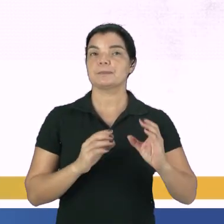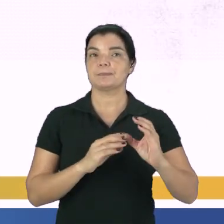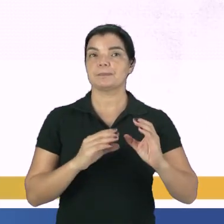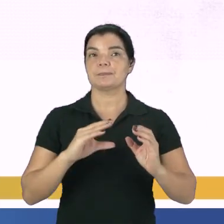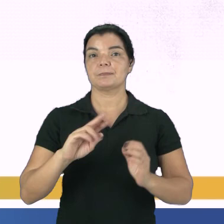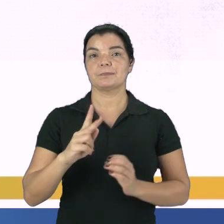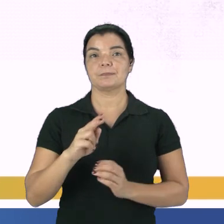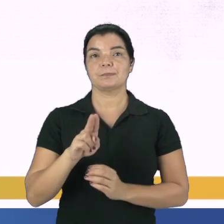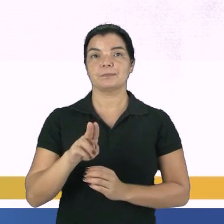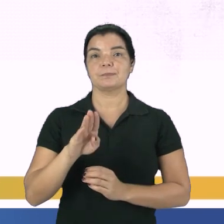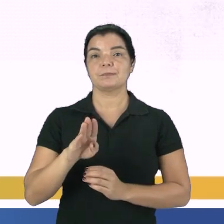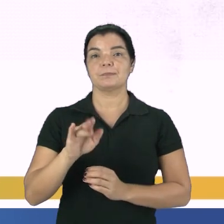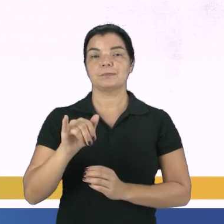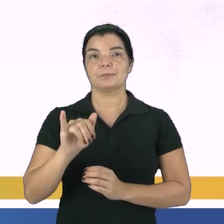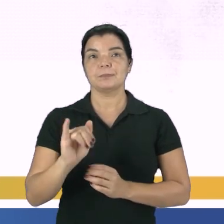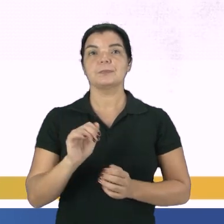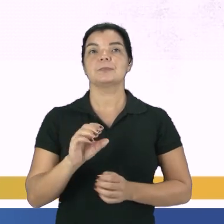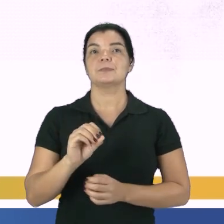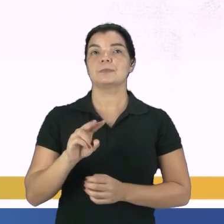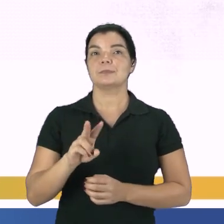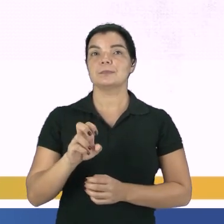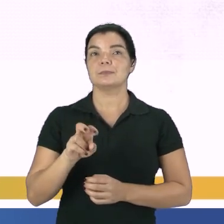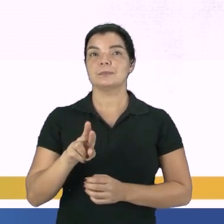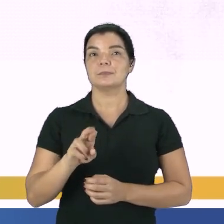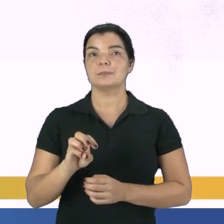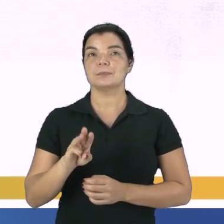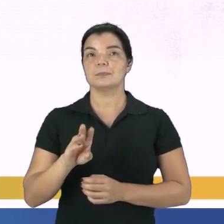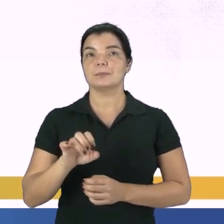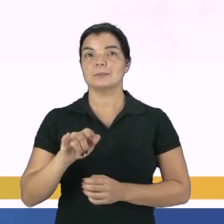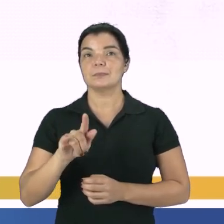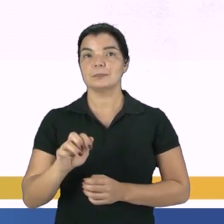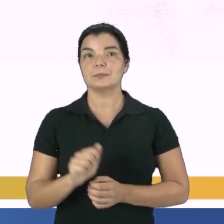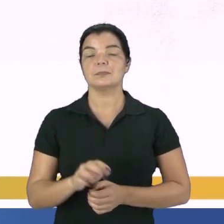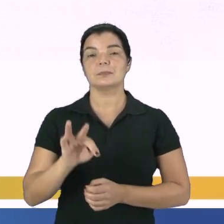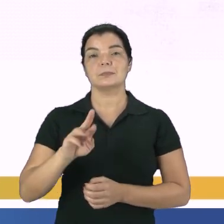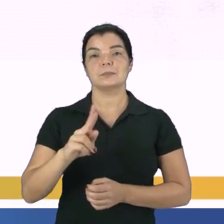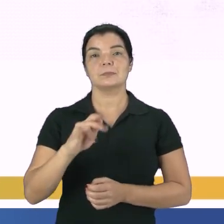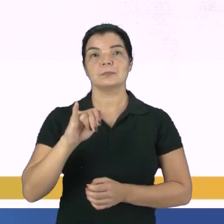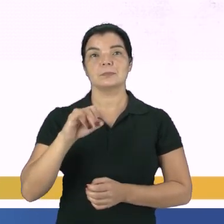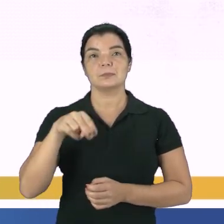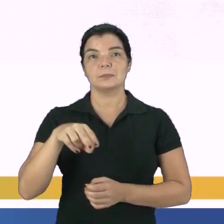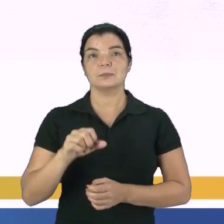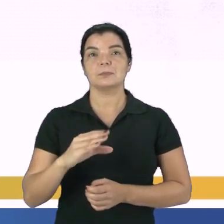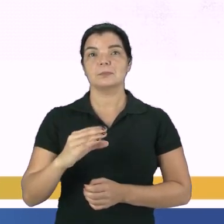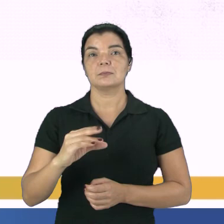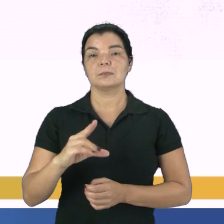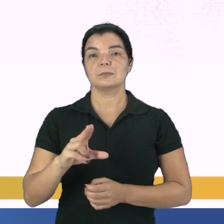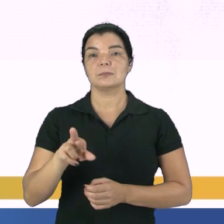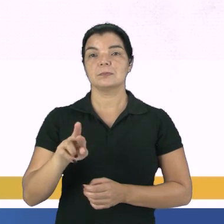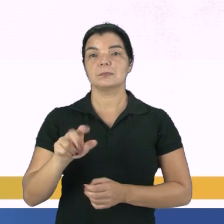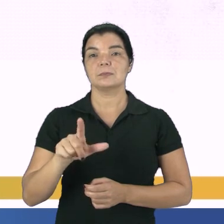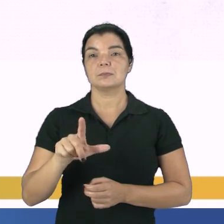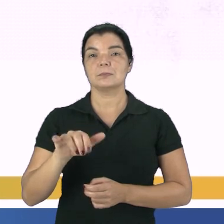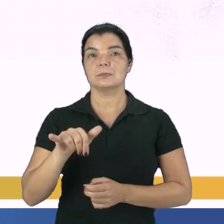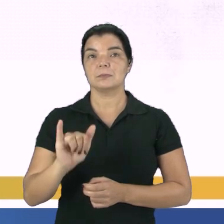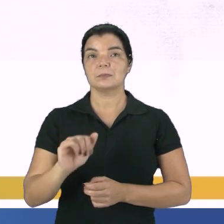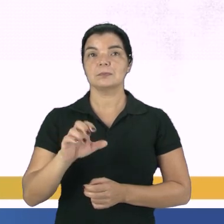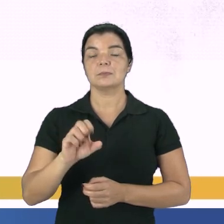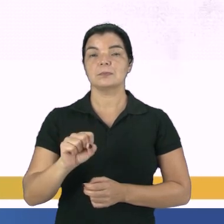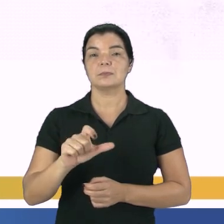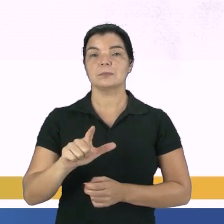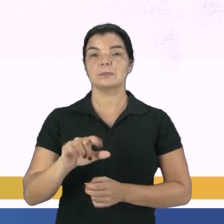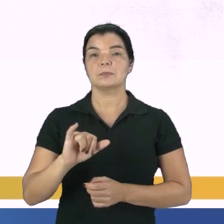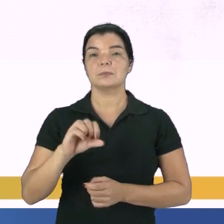chubby, overage, thin, curly e slim. Conseguiu observar e conseguiu